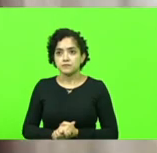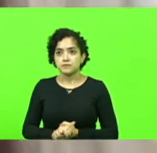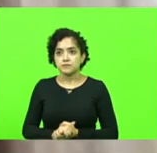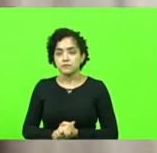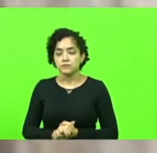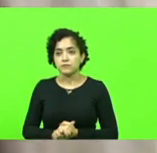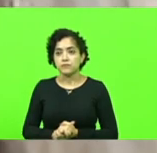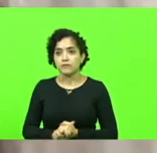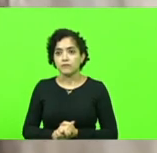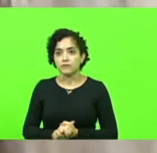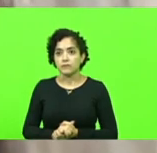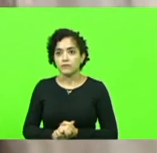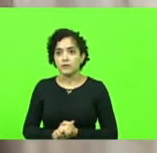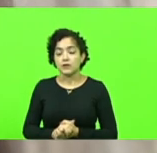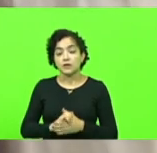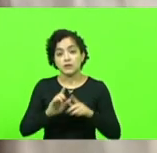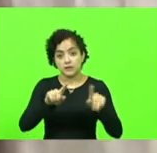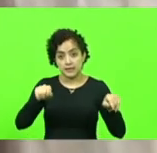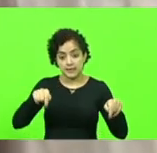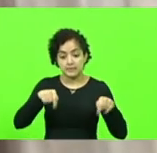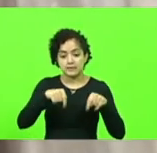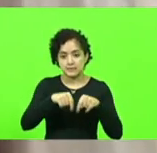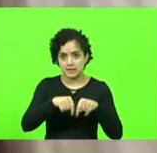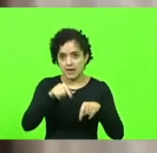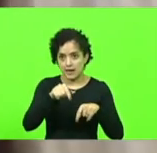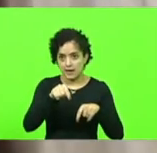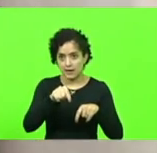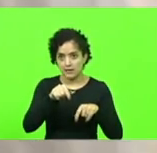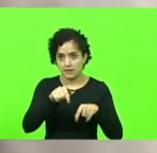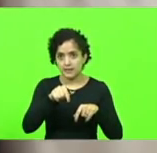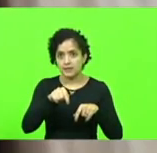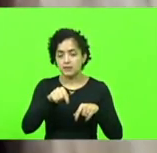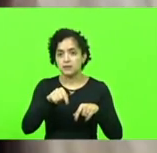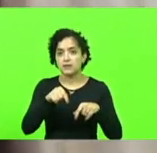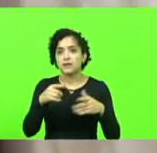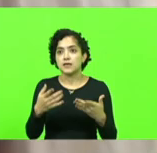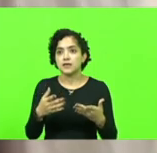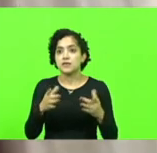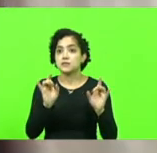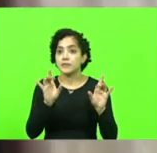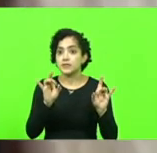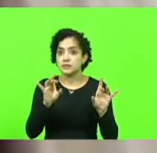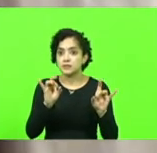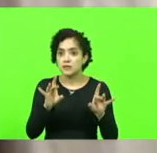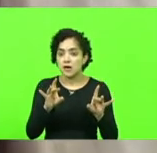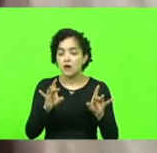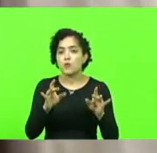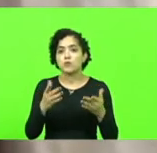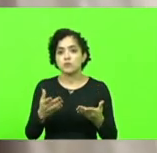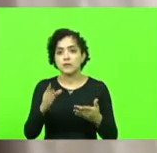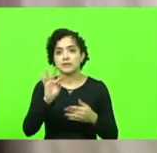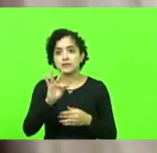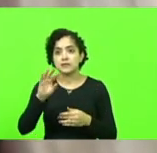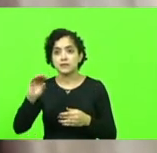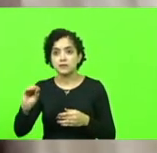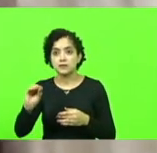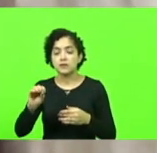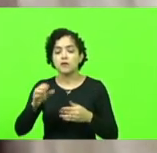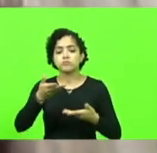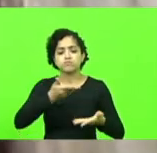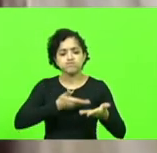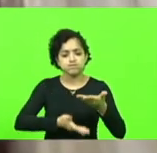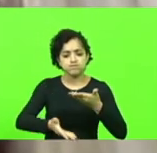E na sala de integração sensorial, então, a gente troca, o terapeuta ocupacional troca muito com